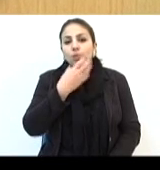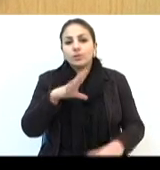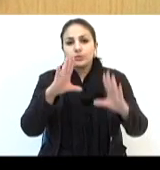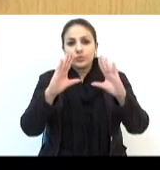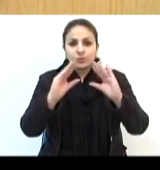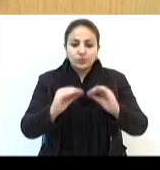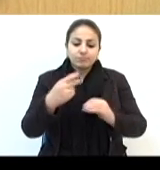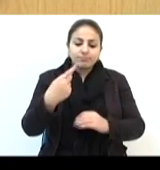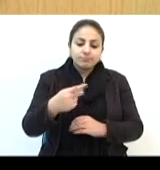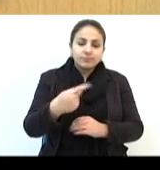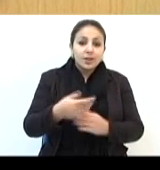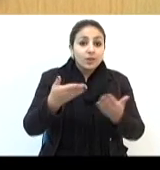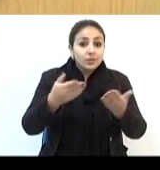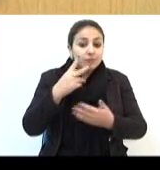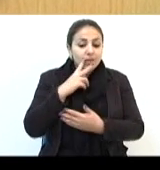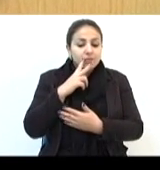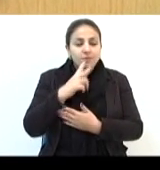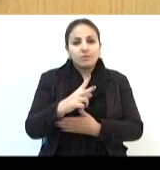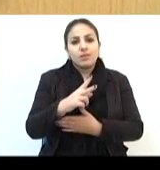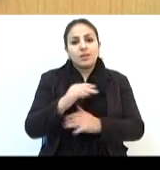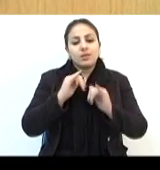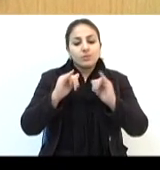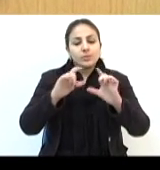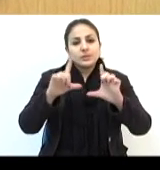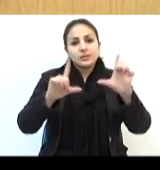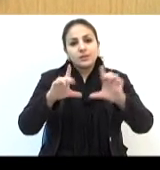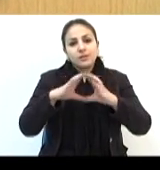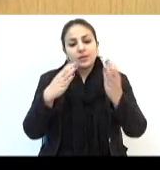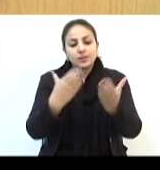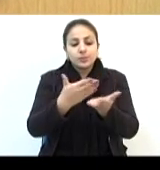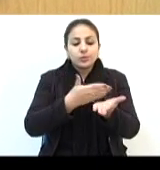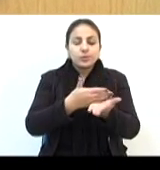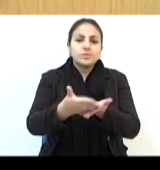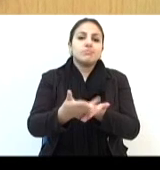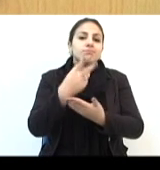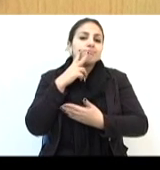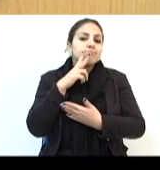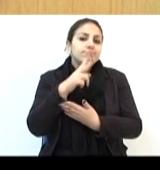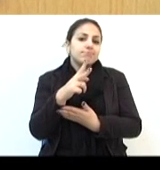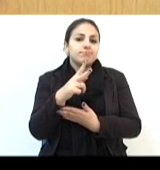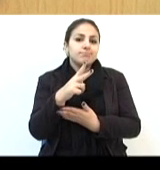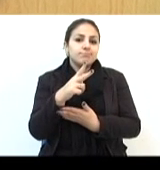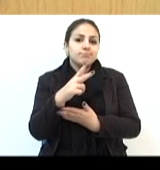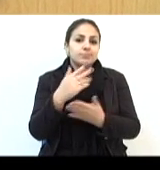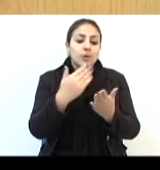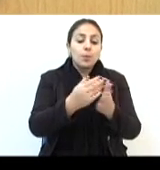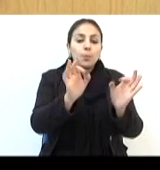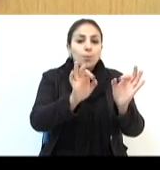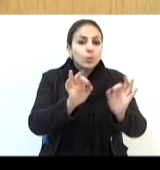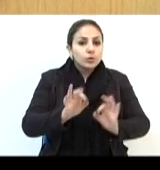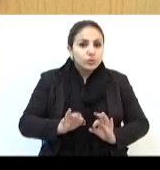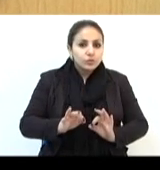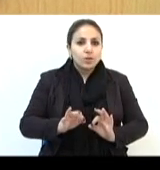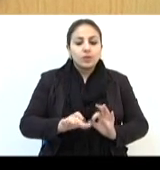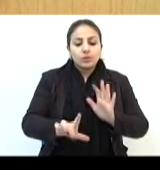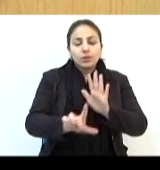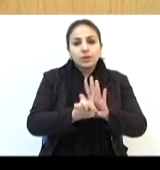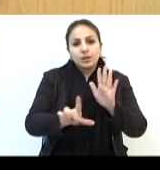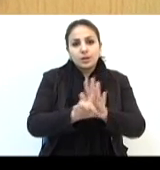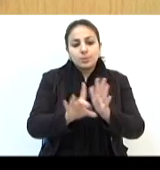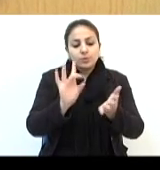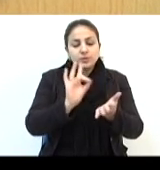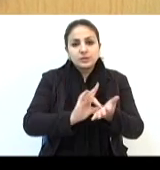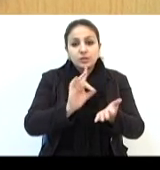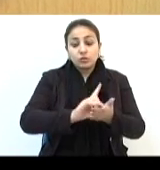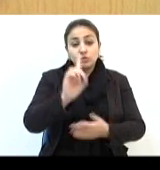Boa noite. Esta edição do Jornal da Câmara já está começando e você vai ver. Projeto de lei para regulamentar